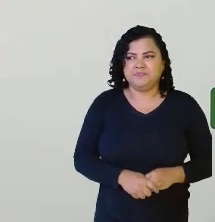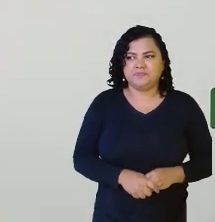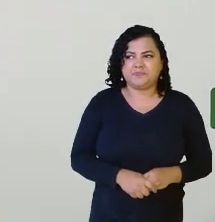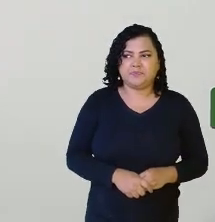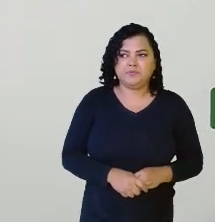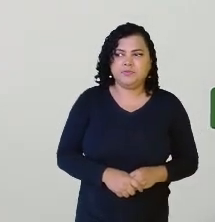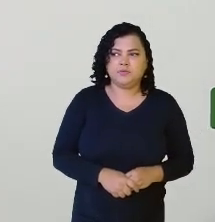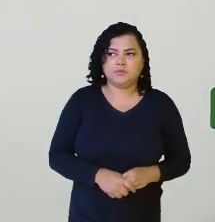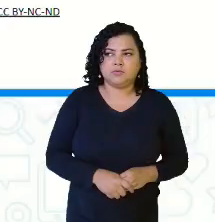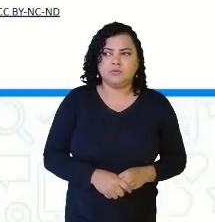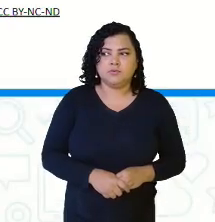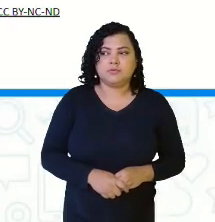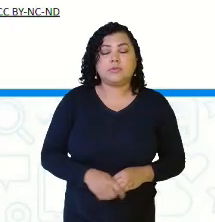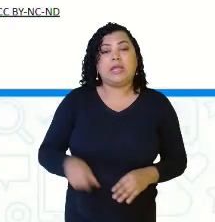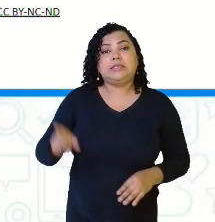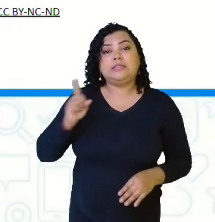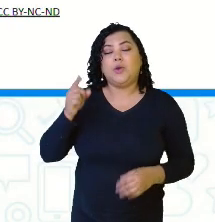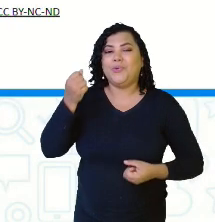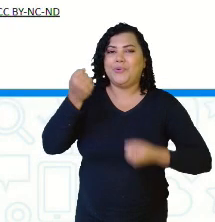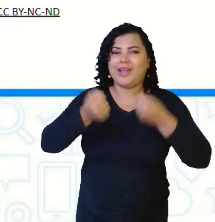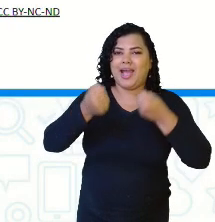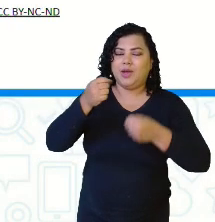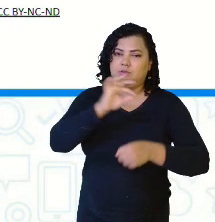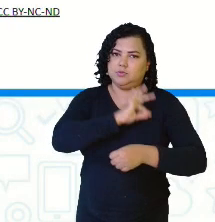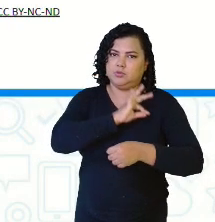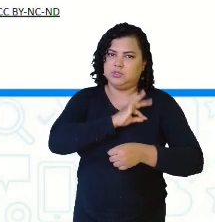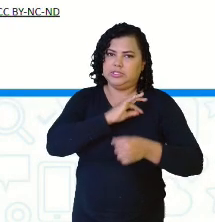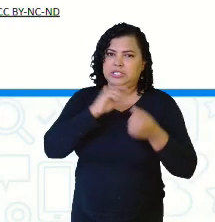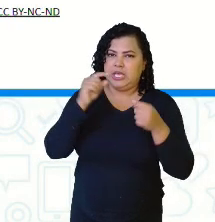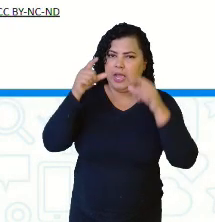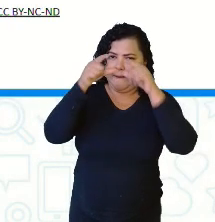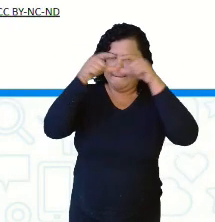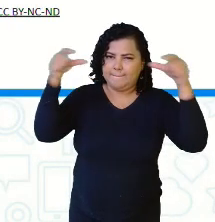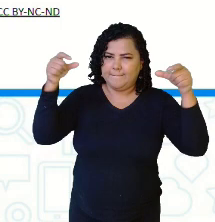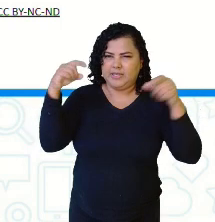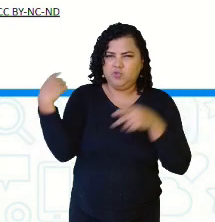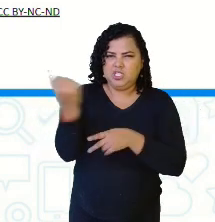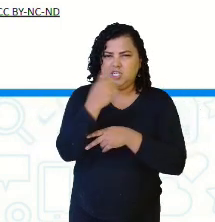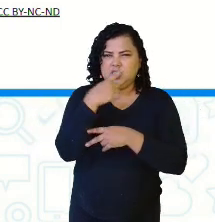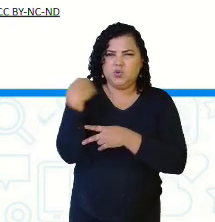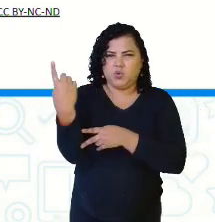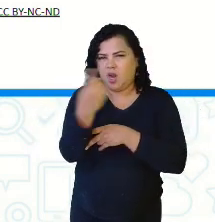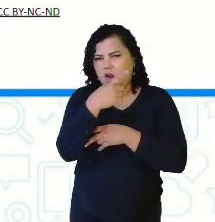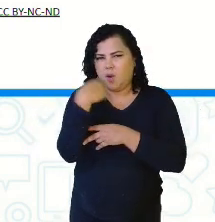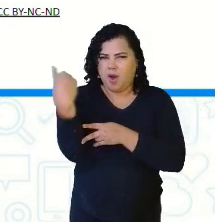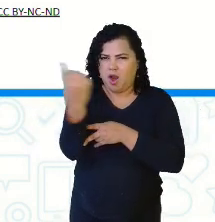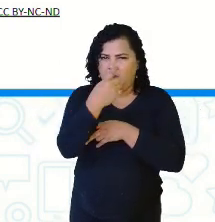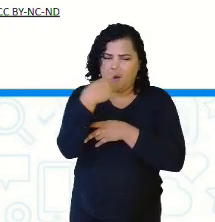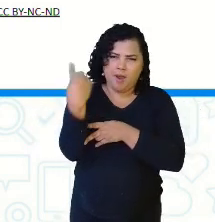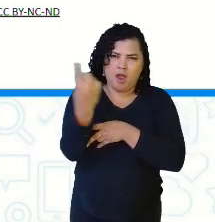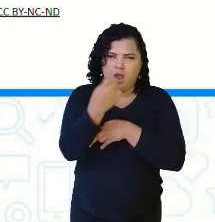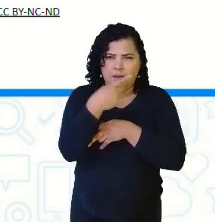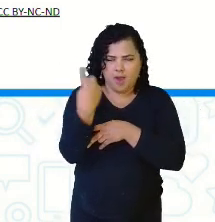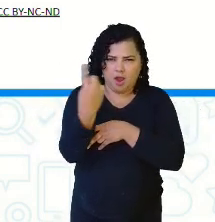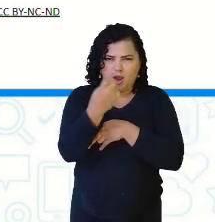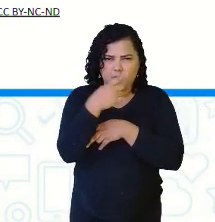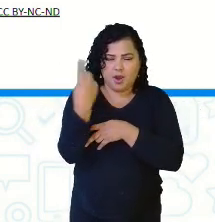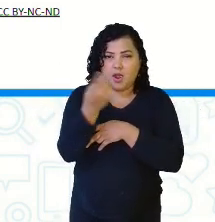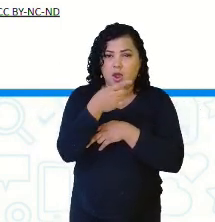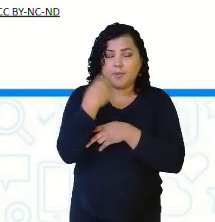Olha aí, a sirene da polícia, né? Então, quem não consegue identificar de longe